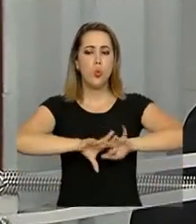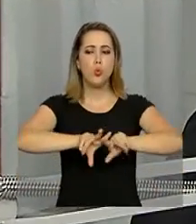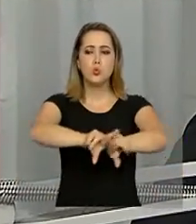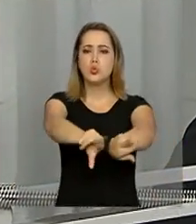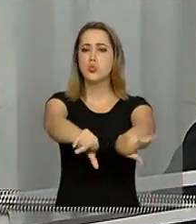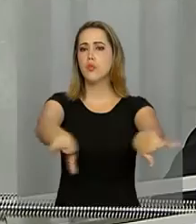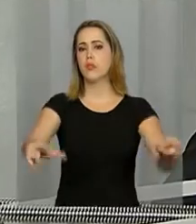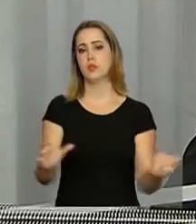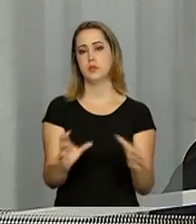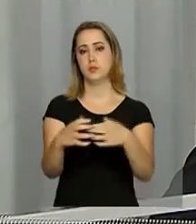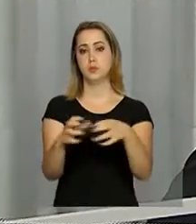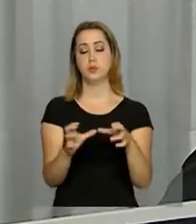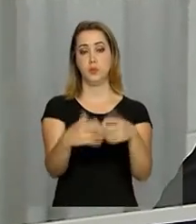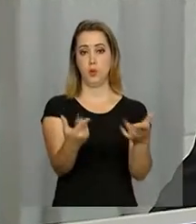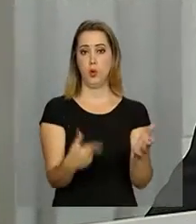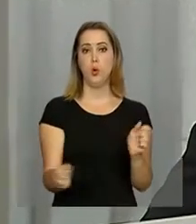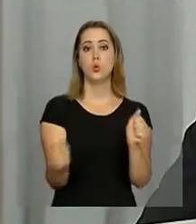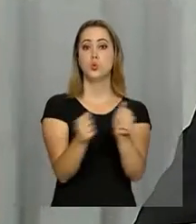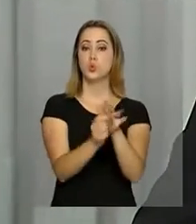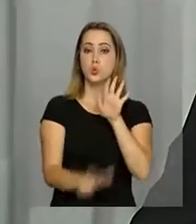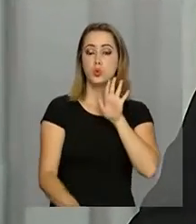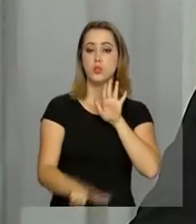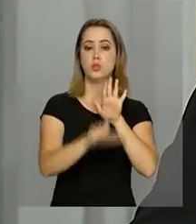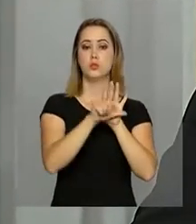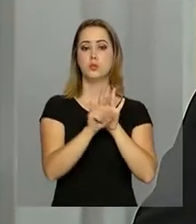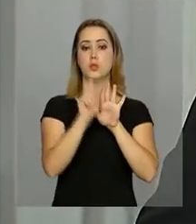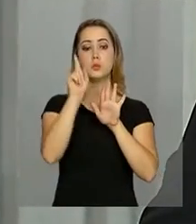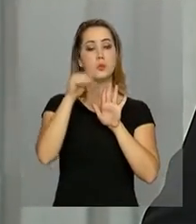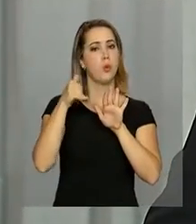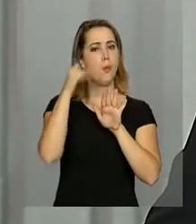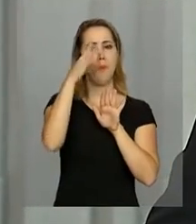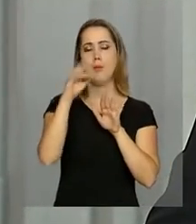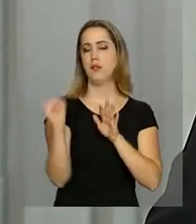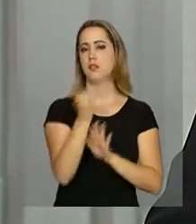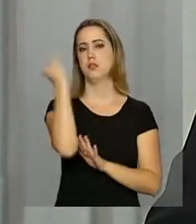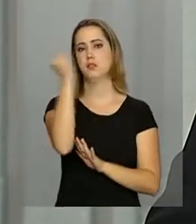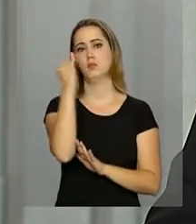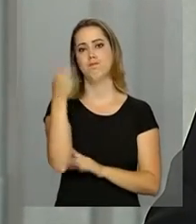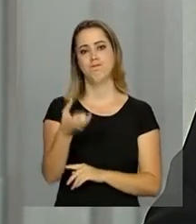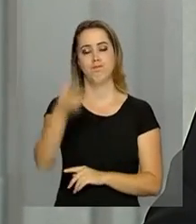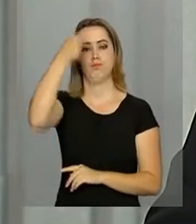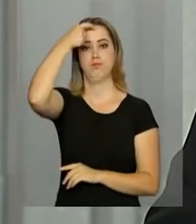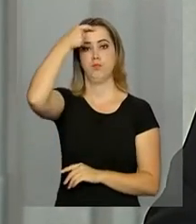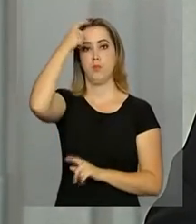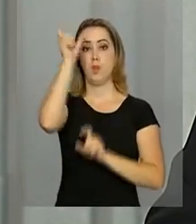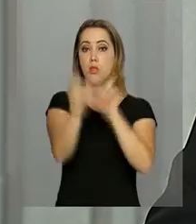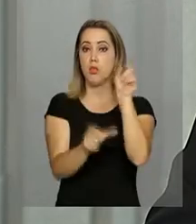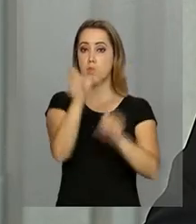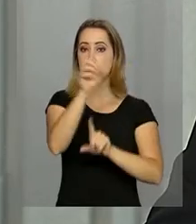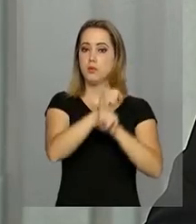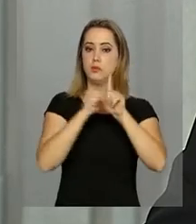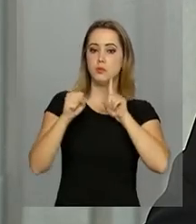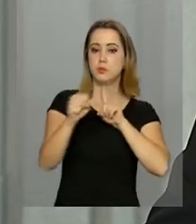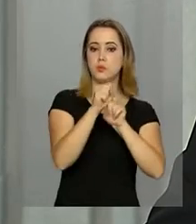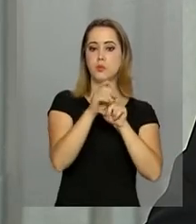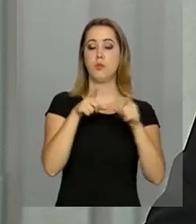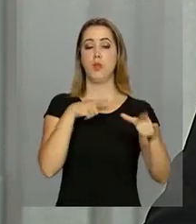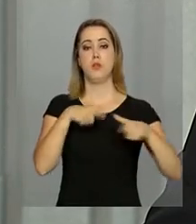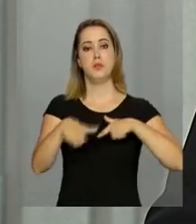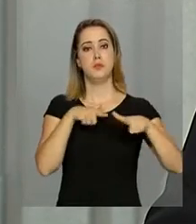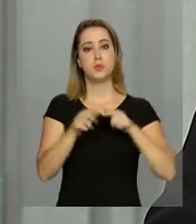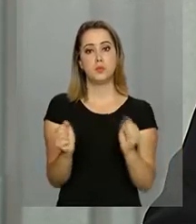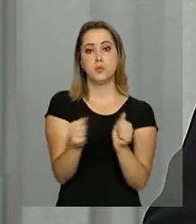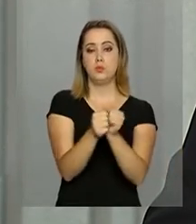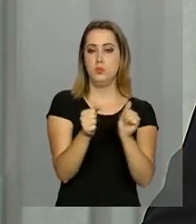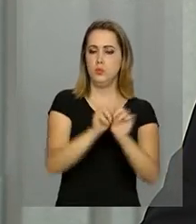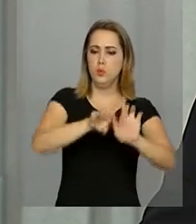e diretrizes de fiscalização. O mais importante é a conscientização da sociedade. Trabalhamos através de